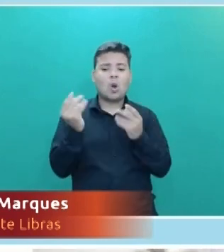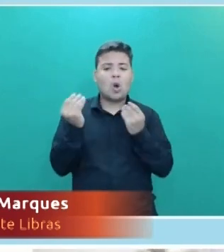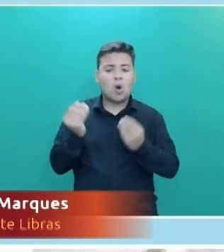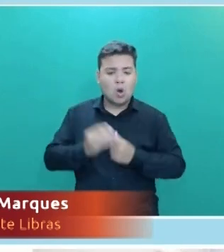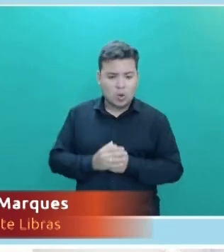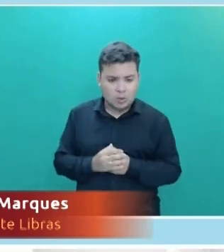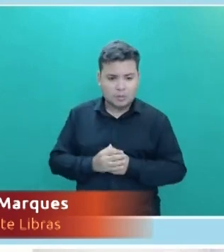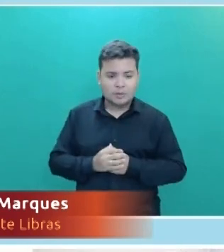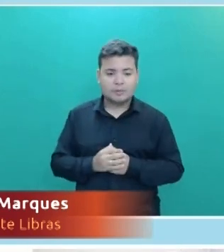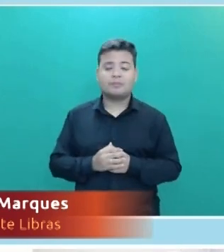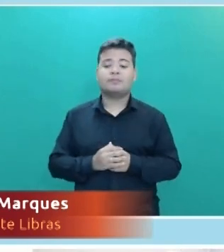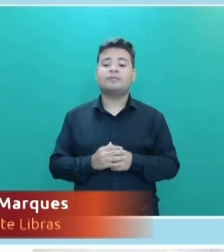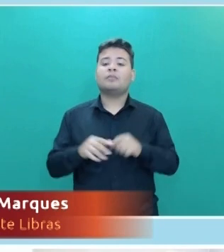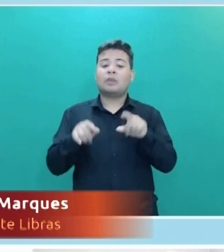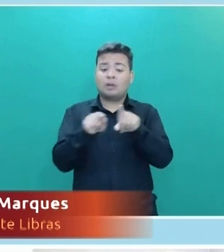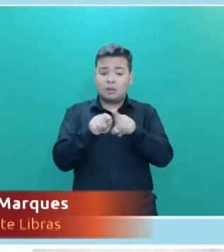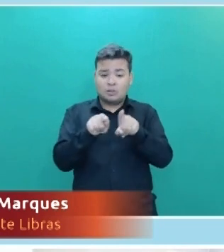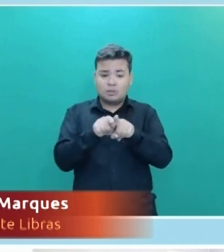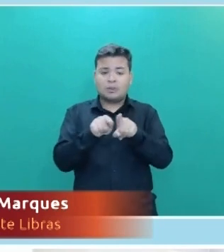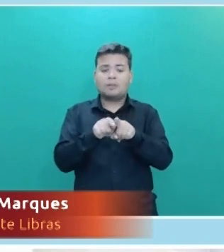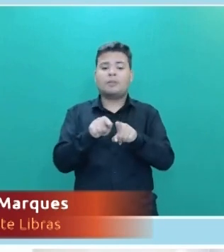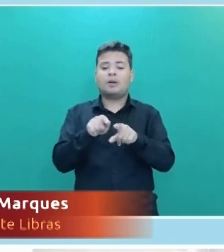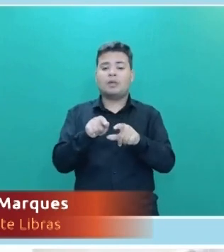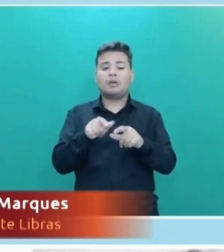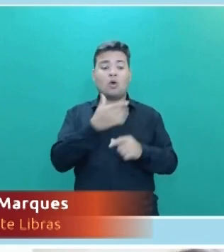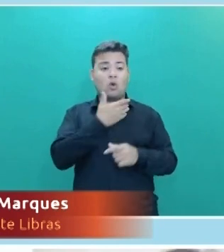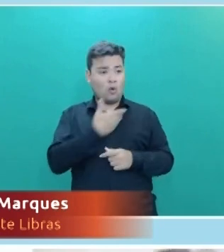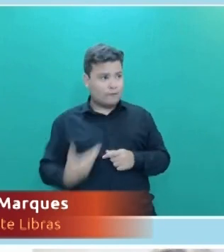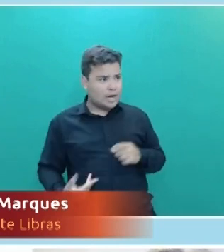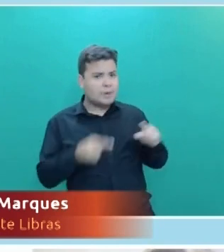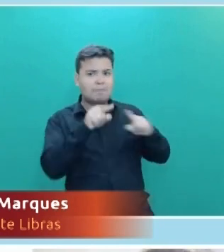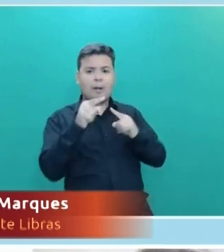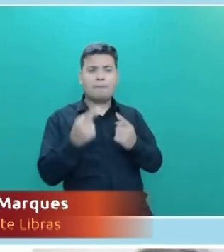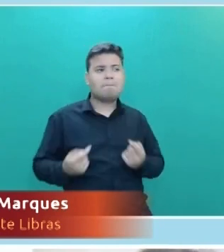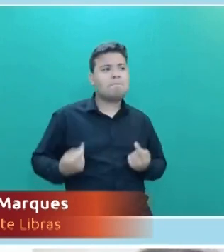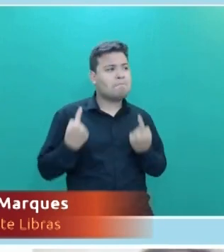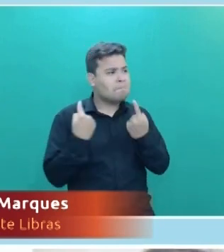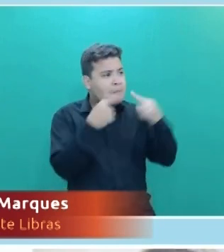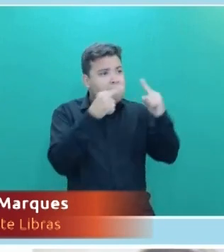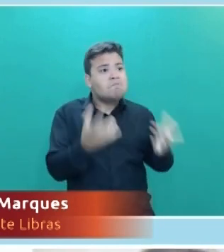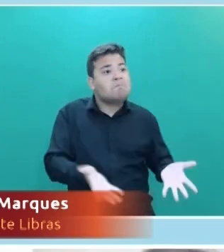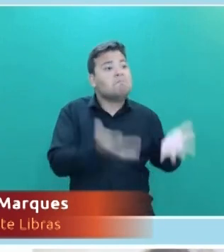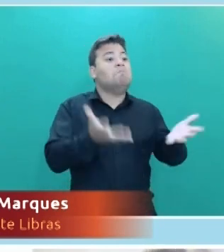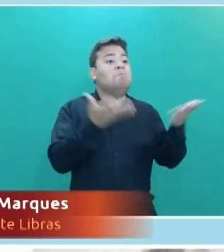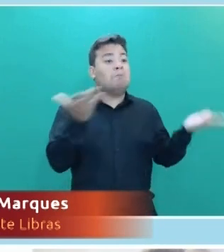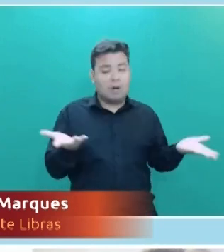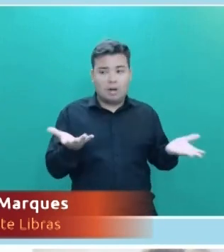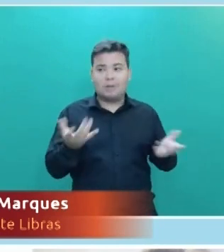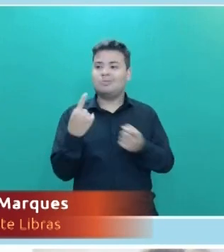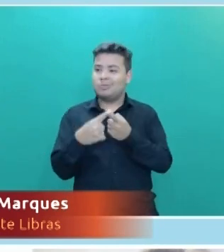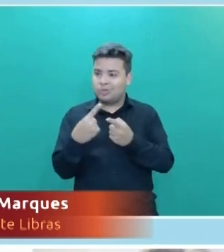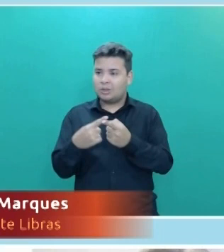claro, nos nossos governantes, nas autoridades, para que haja um combate e uma prevenção desse tipo de crime.